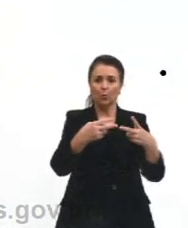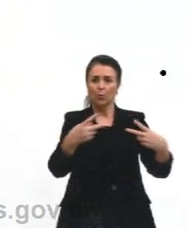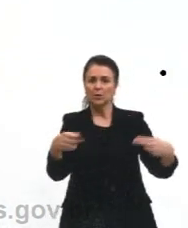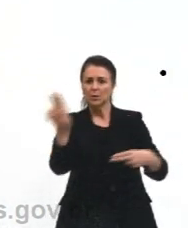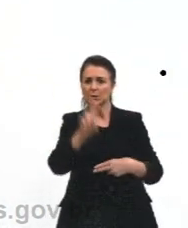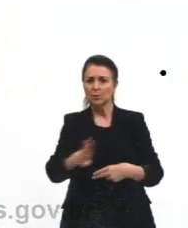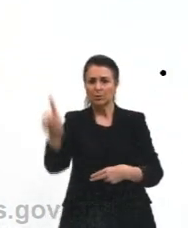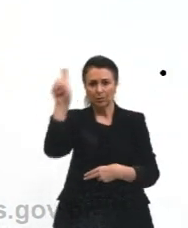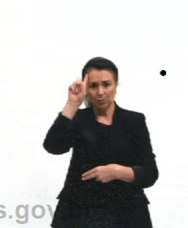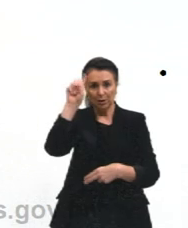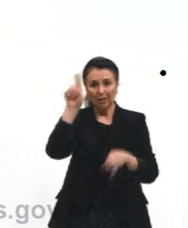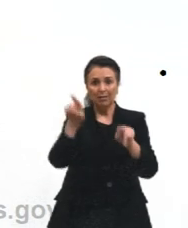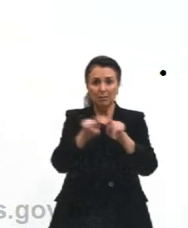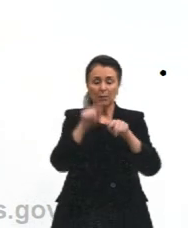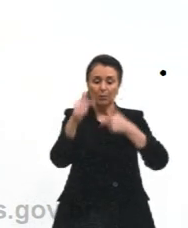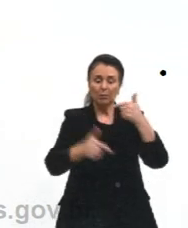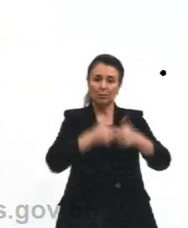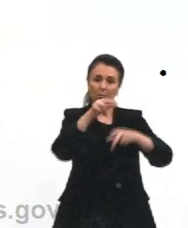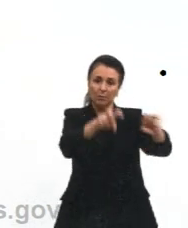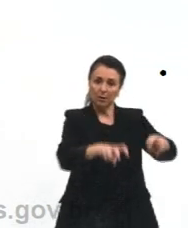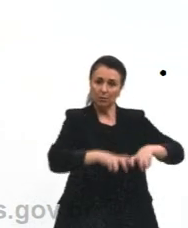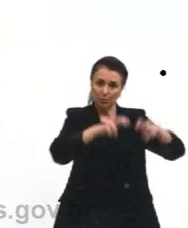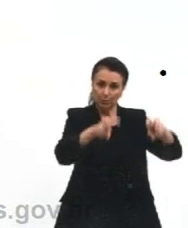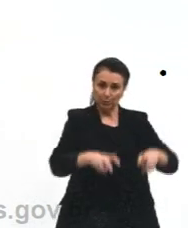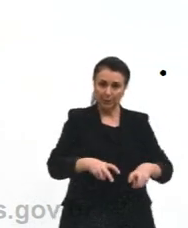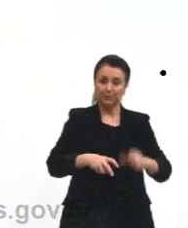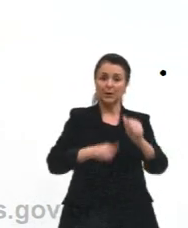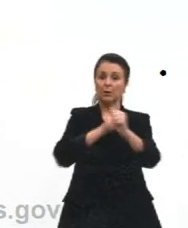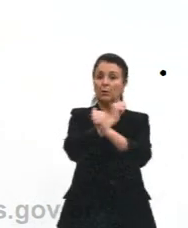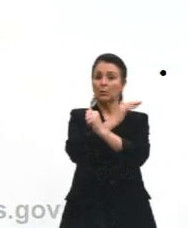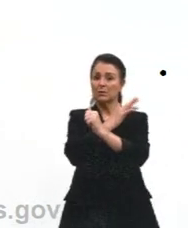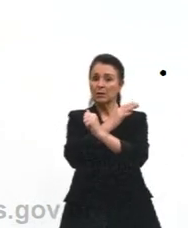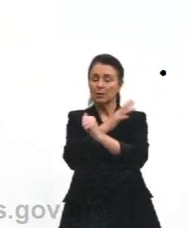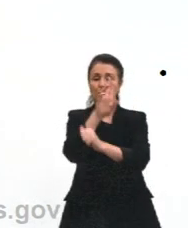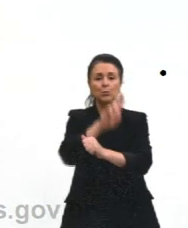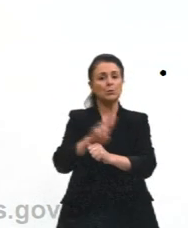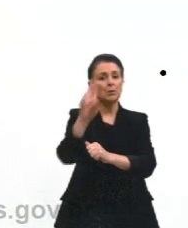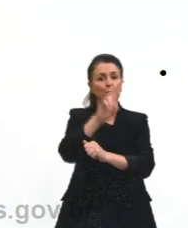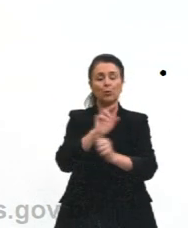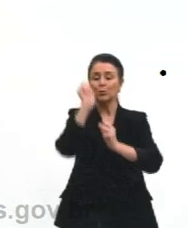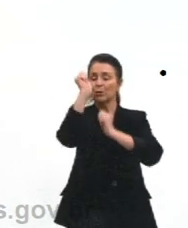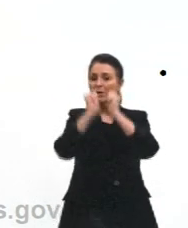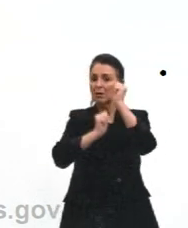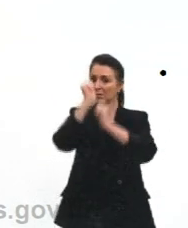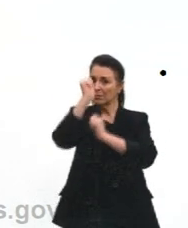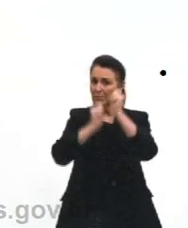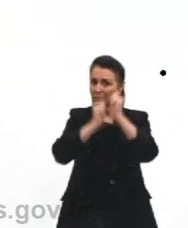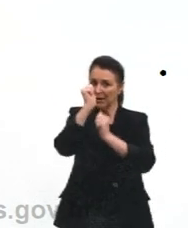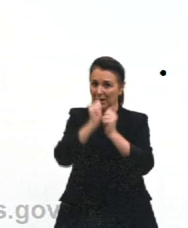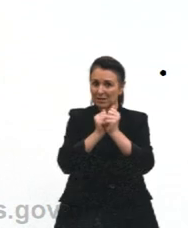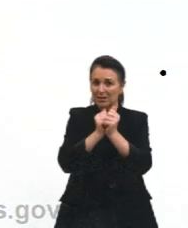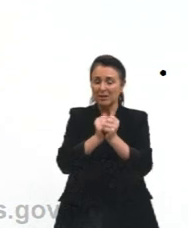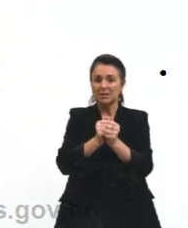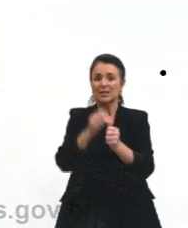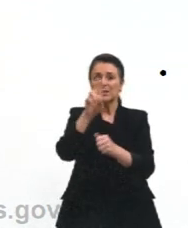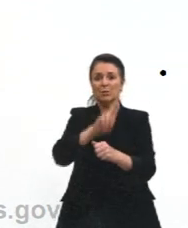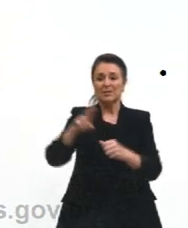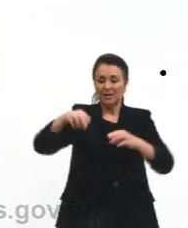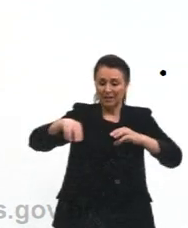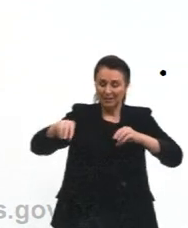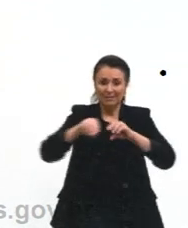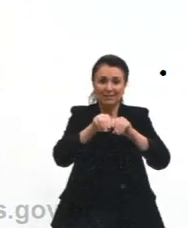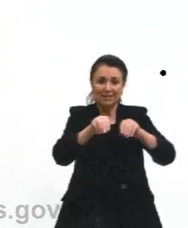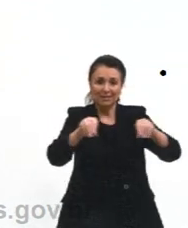ou da Agricultura né que os astros aqueles são utilizados nas indústrias de fertilizantes na agricultura